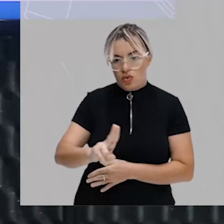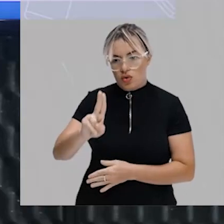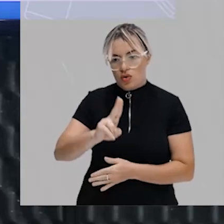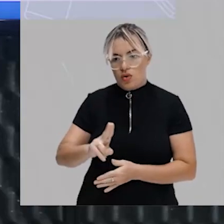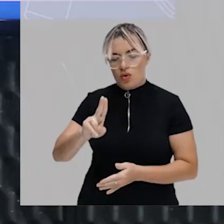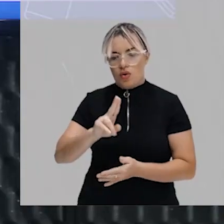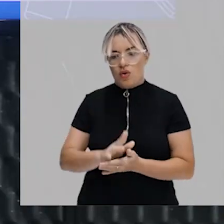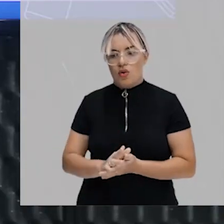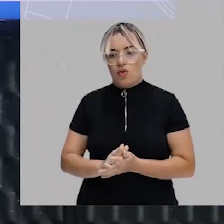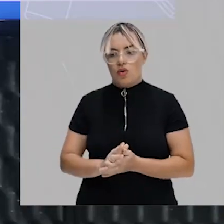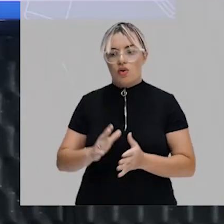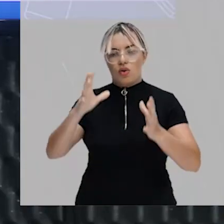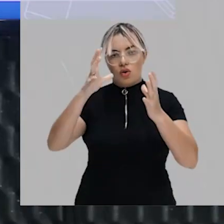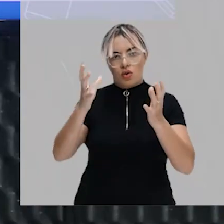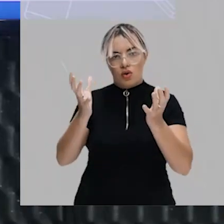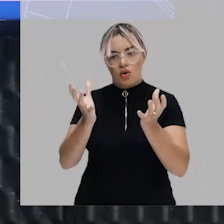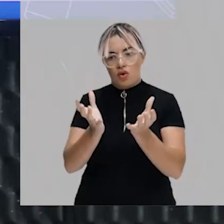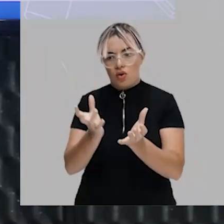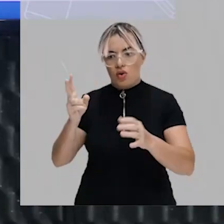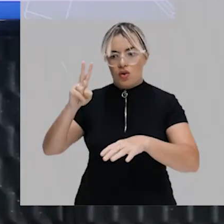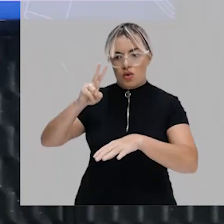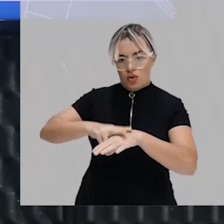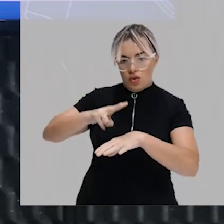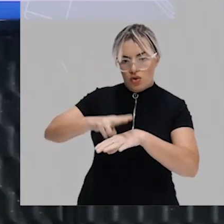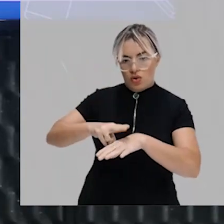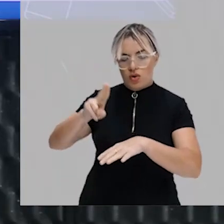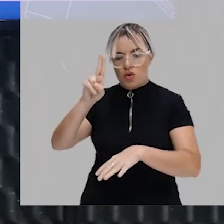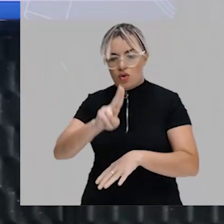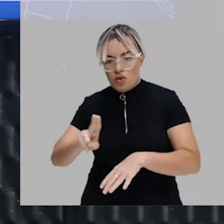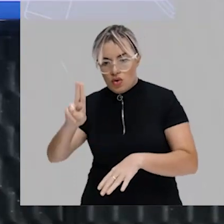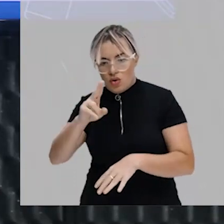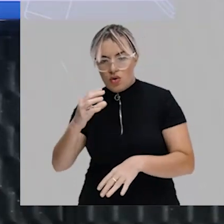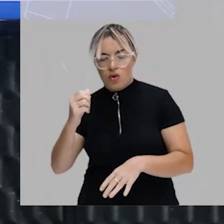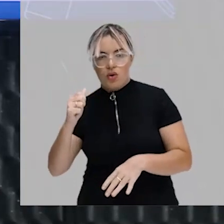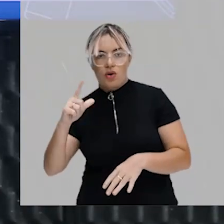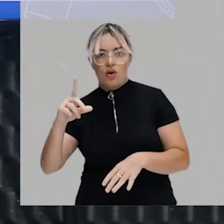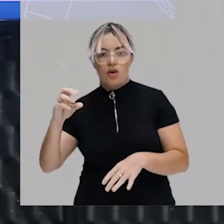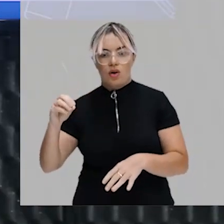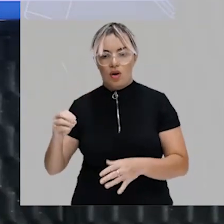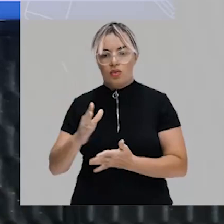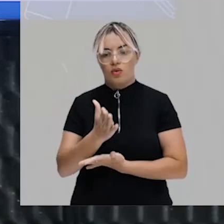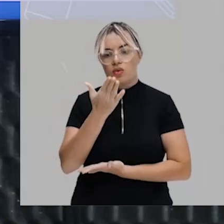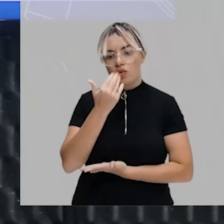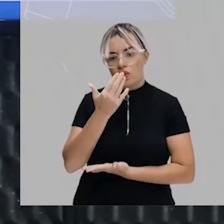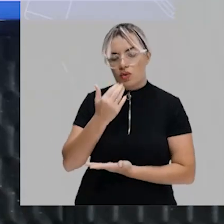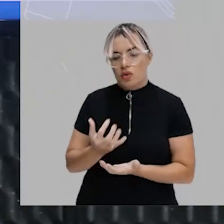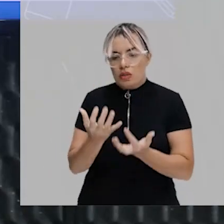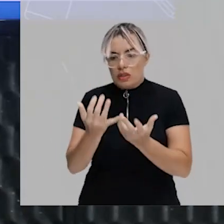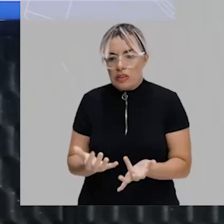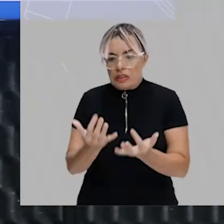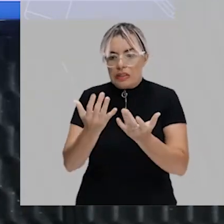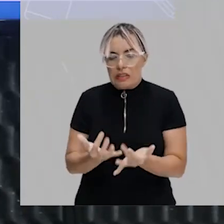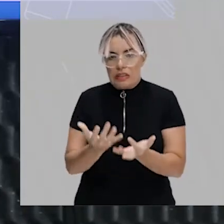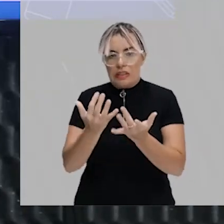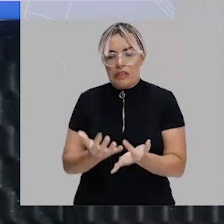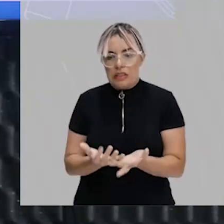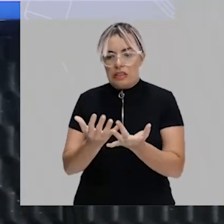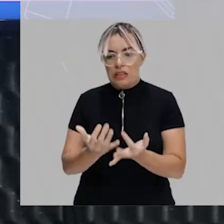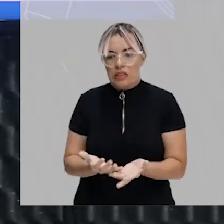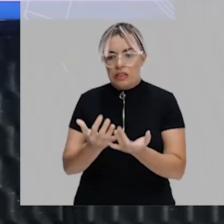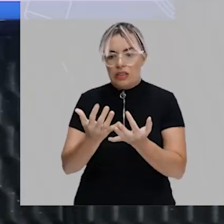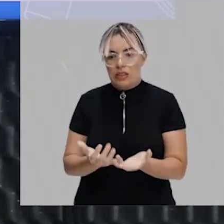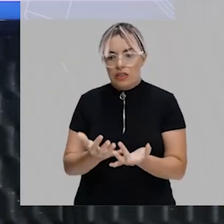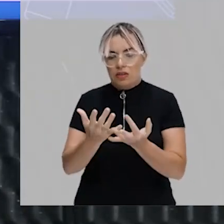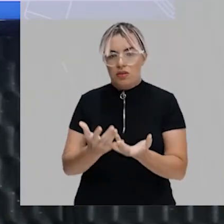gargalo curvado e um caldo nutritivo fervido em seu interior. O caldo permaneceu sem a presença